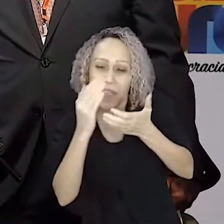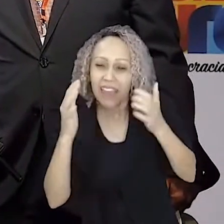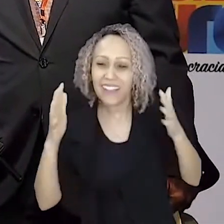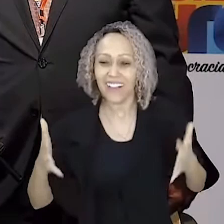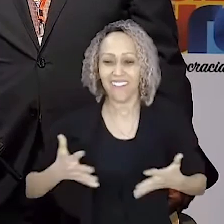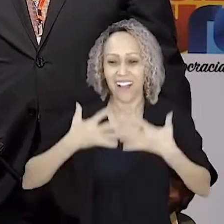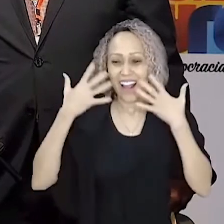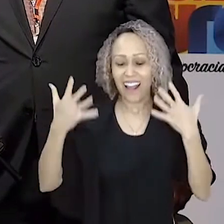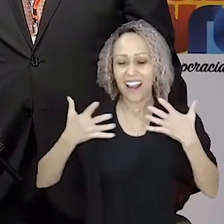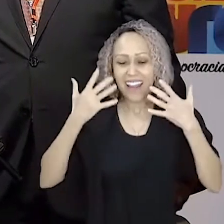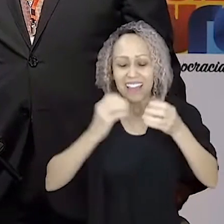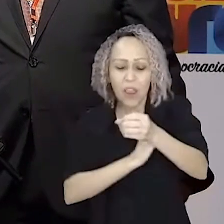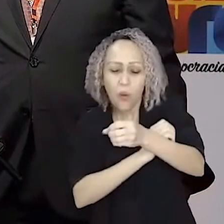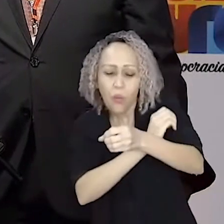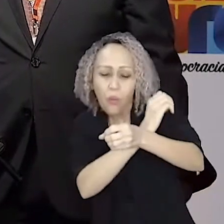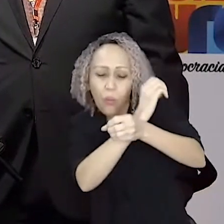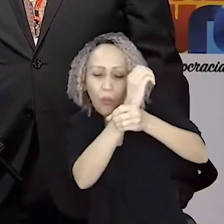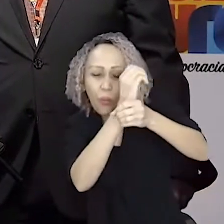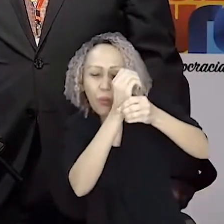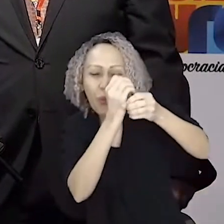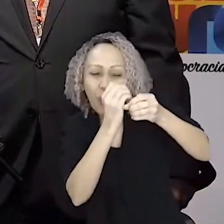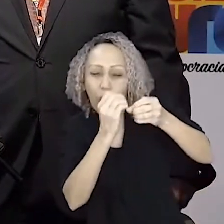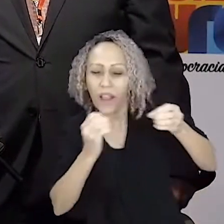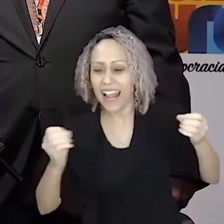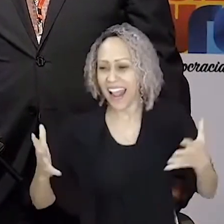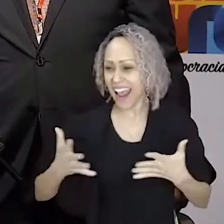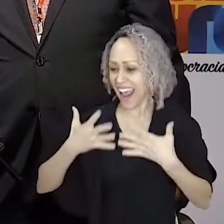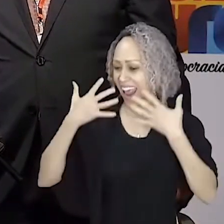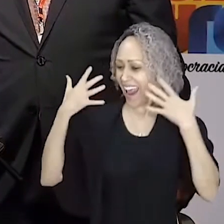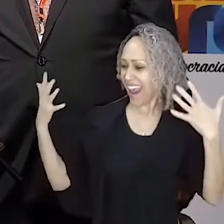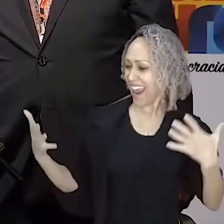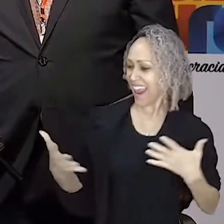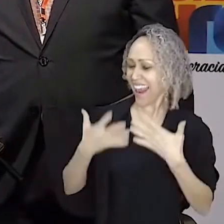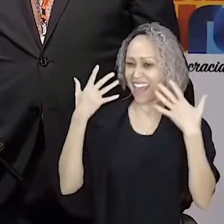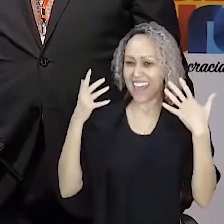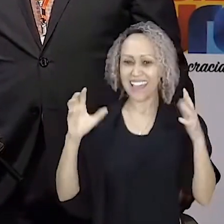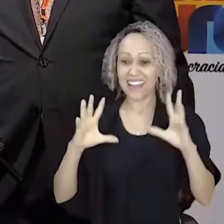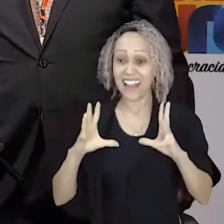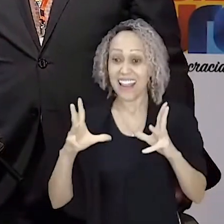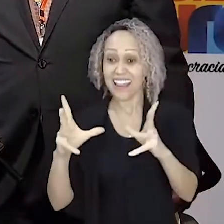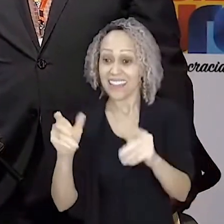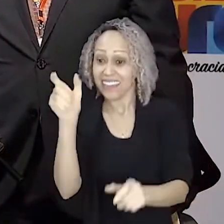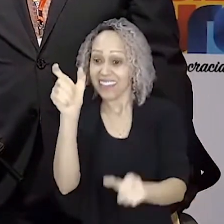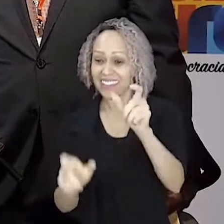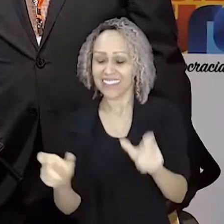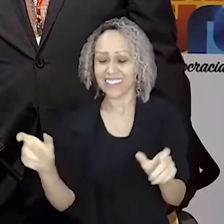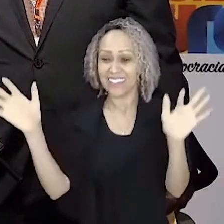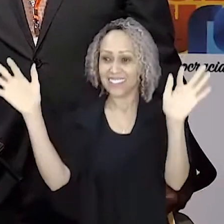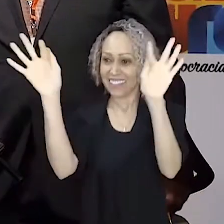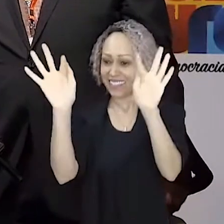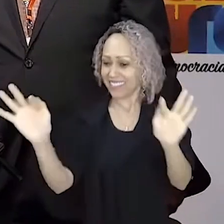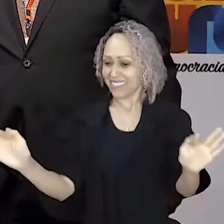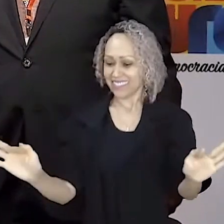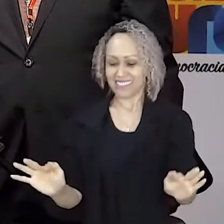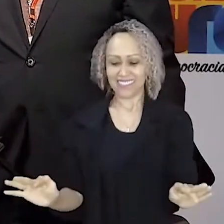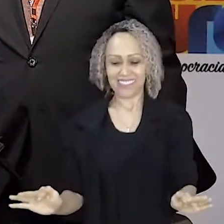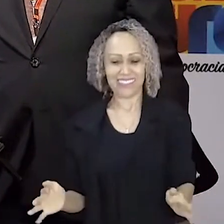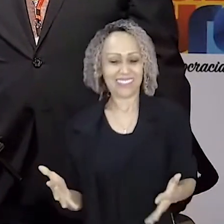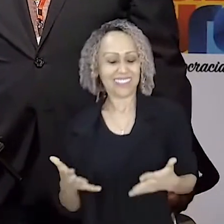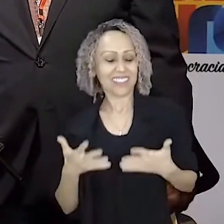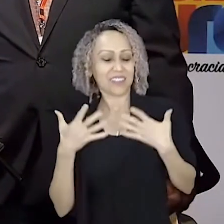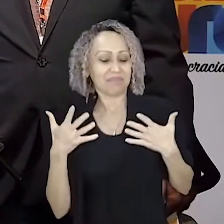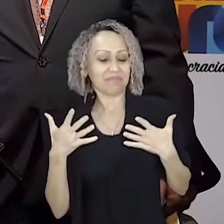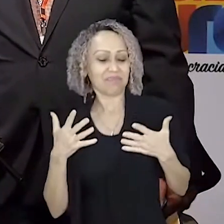dia seja alegre e feliz para todos, que a gente termine esse dia muito bem.